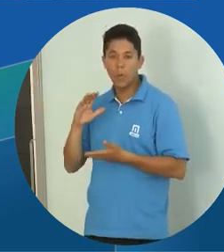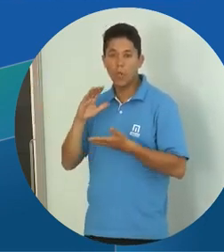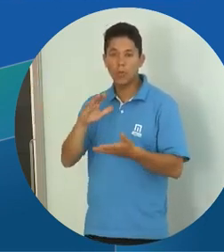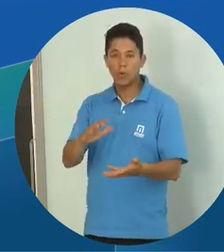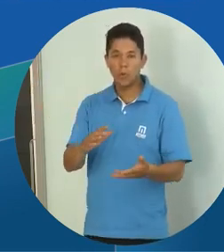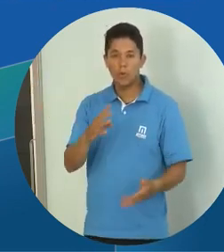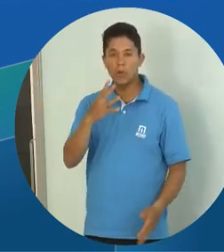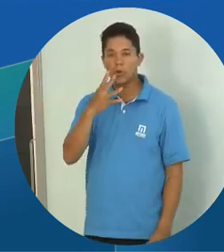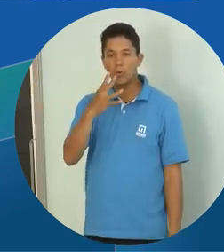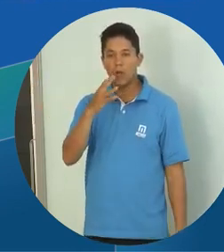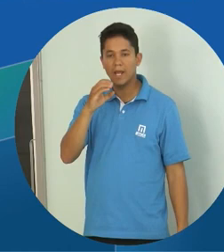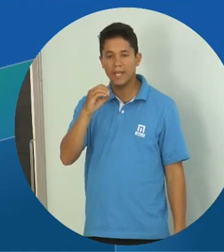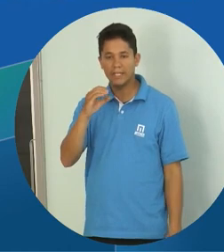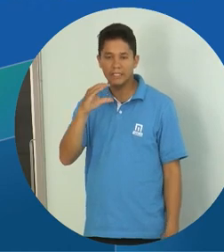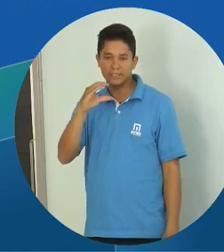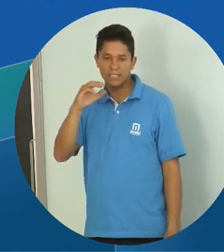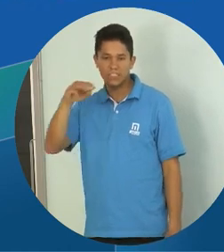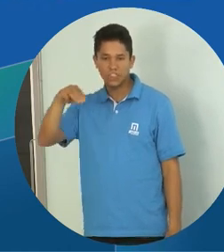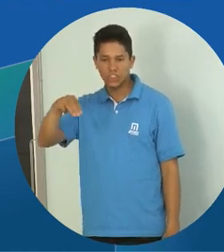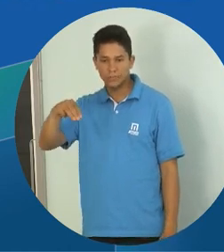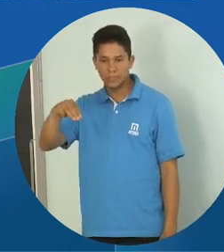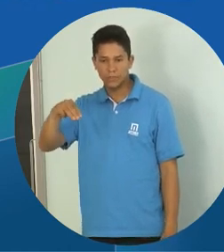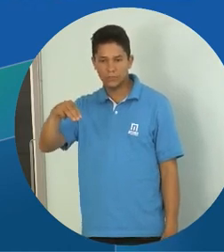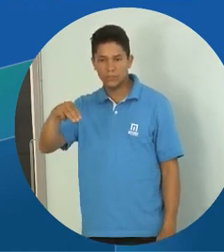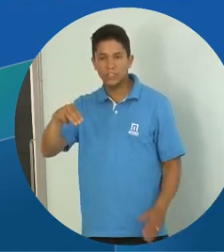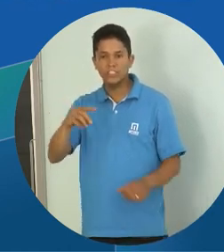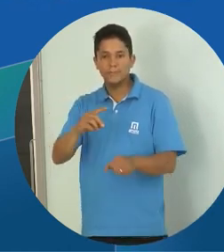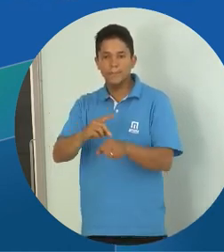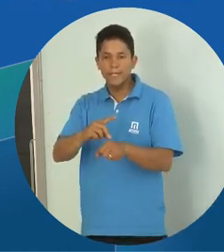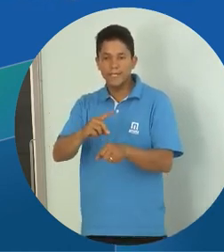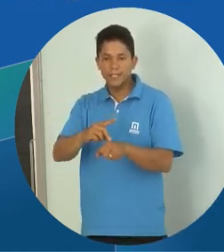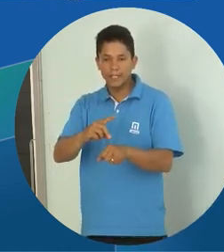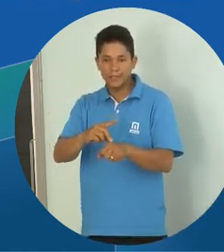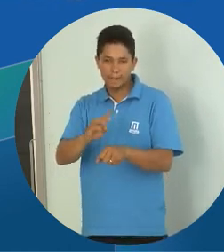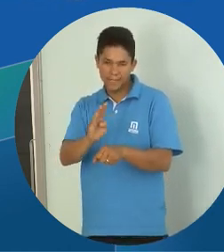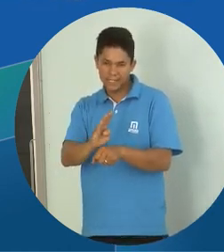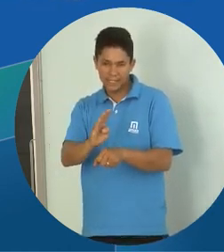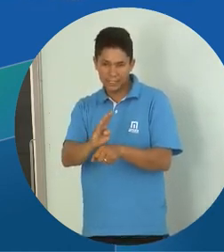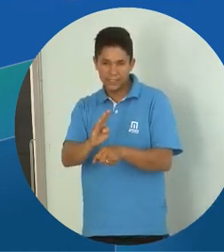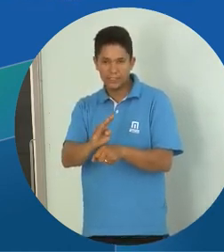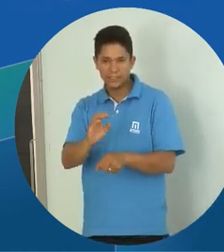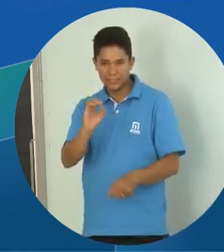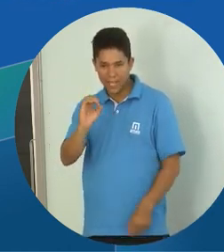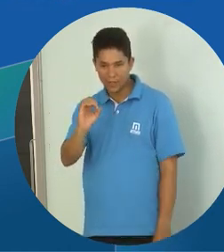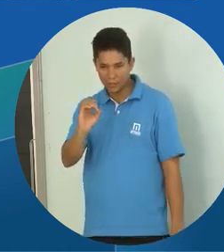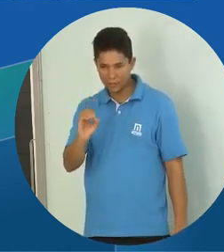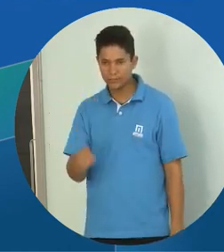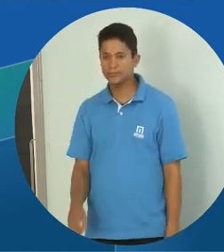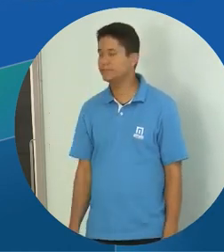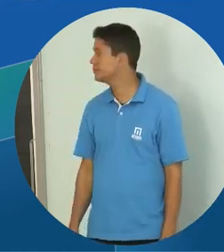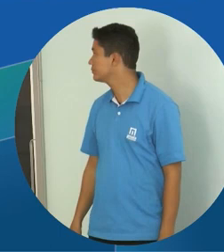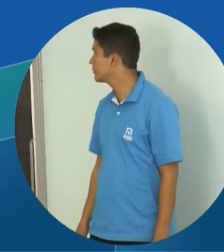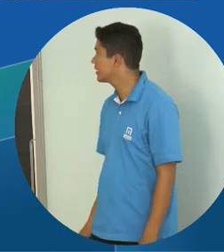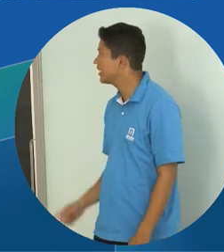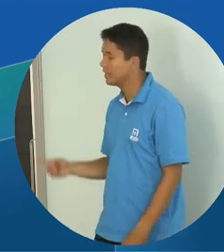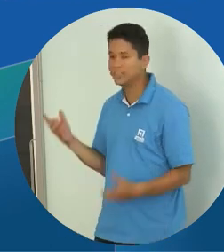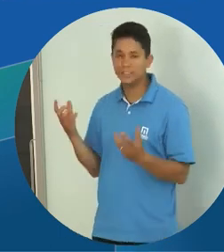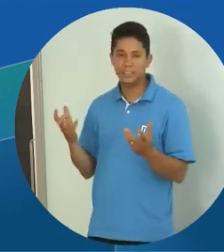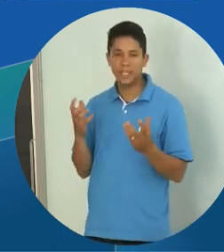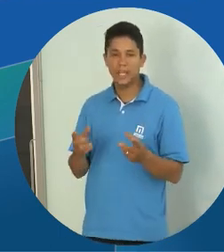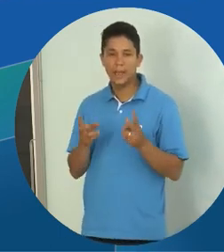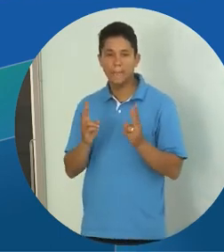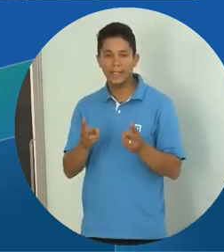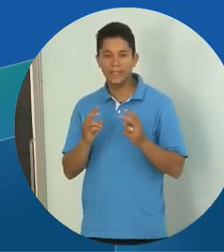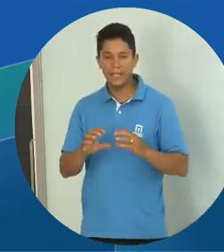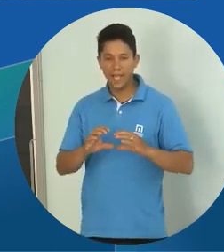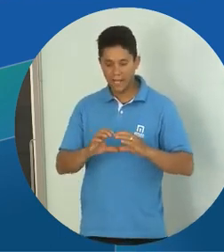brita zero. Essa brita é onde é o foco do nosso teste. A gente queria manter só essa camada do GM400,